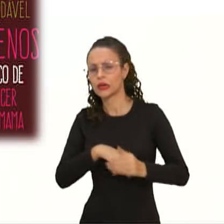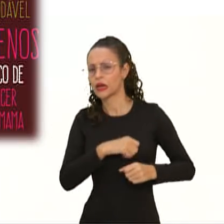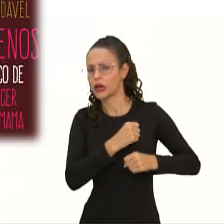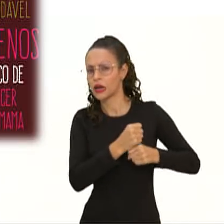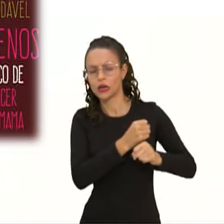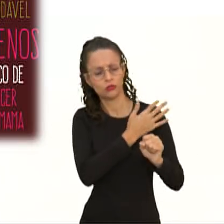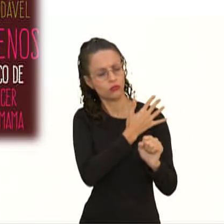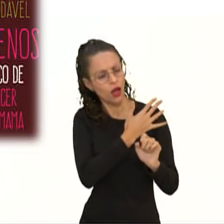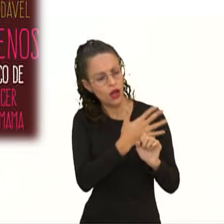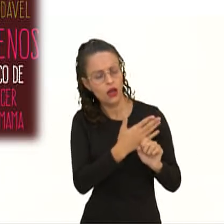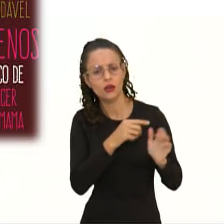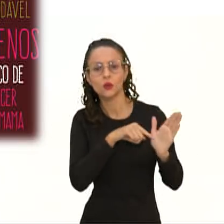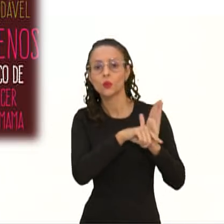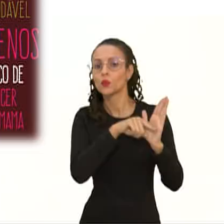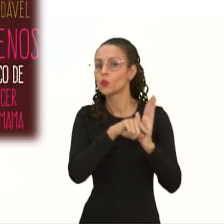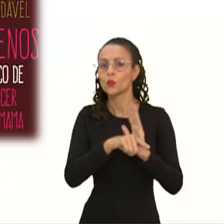anos,